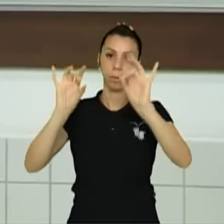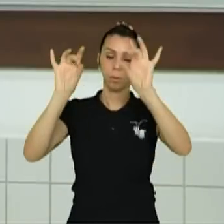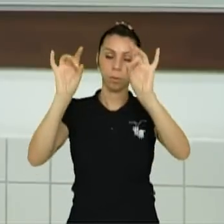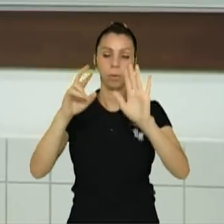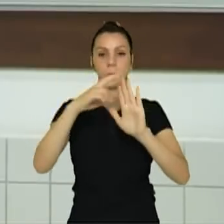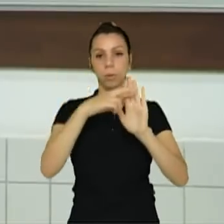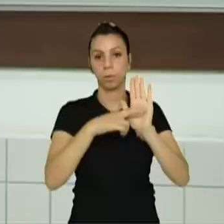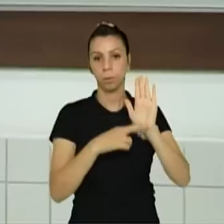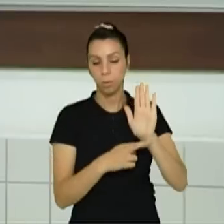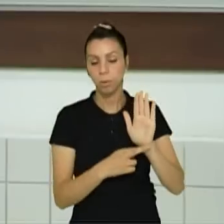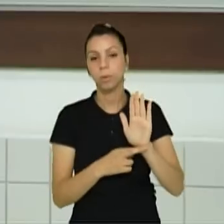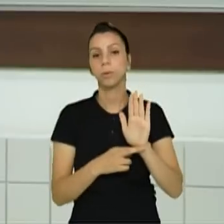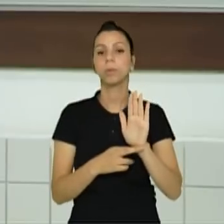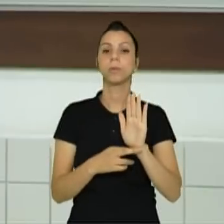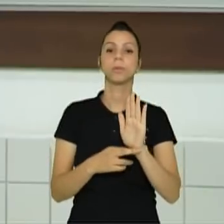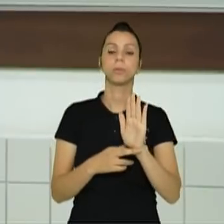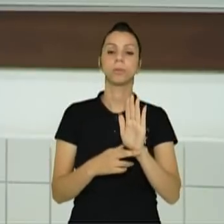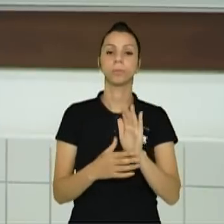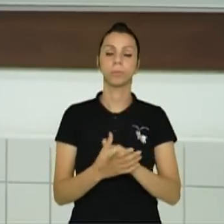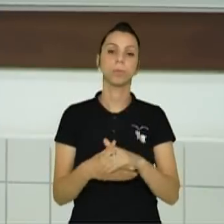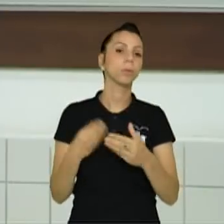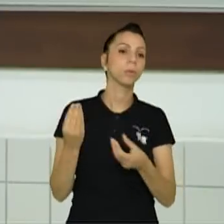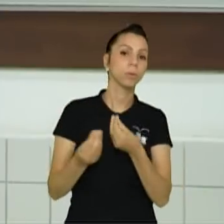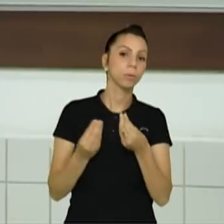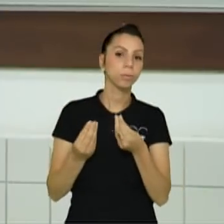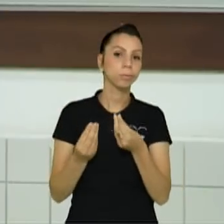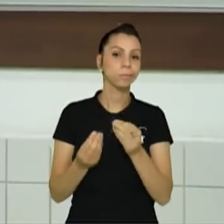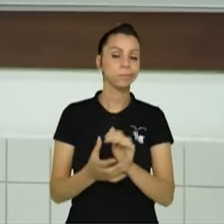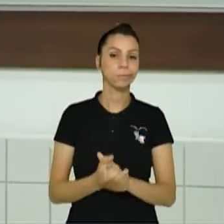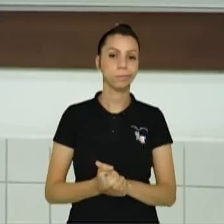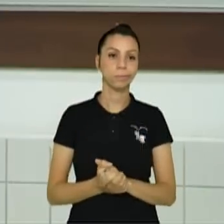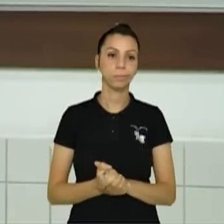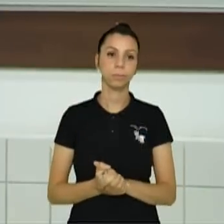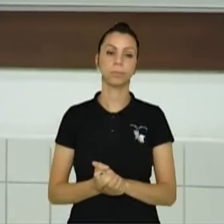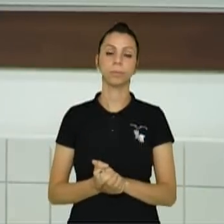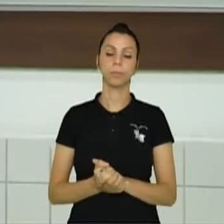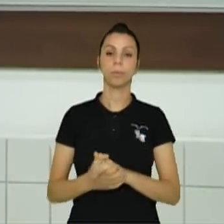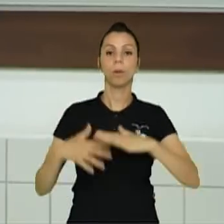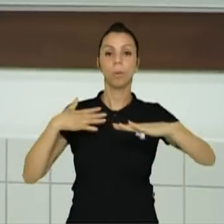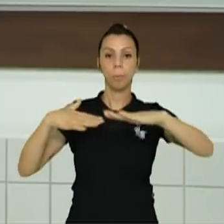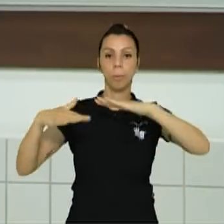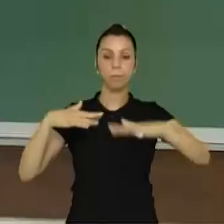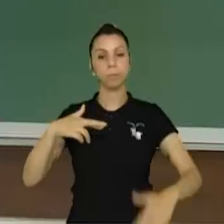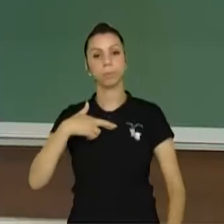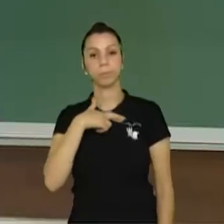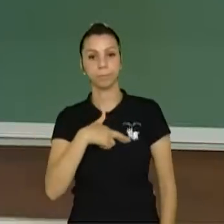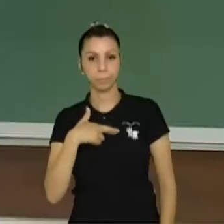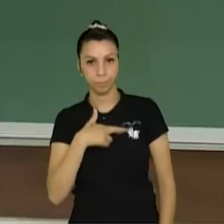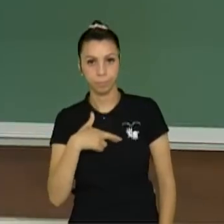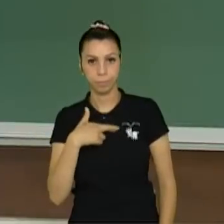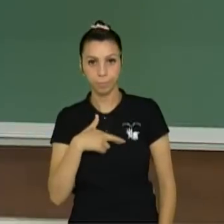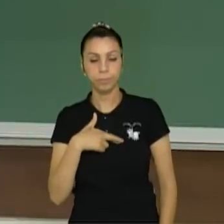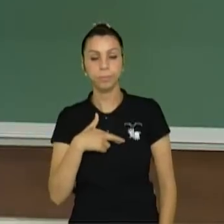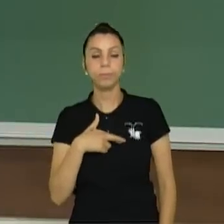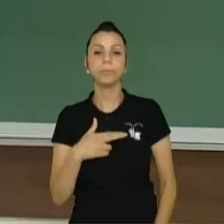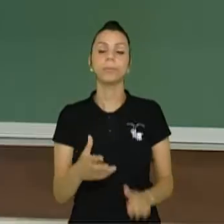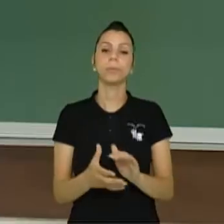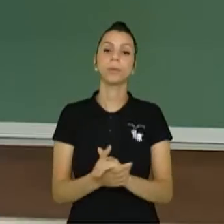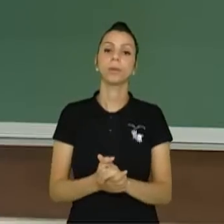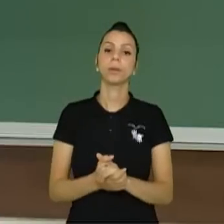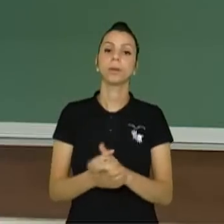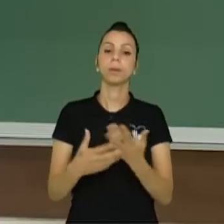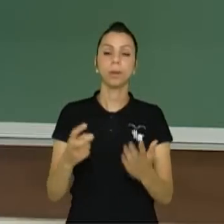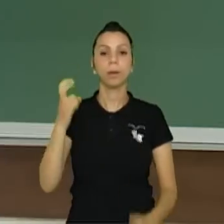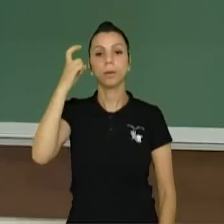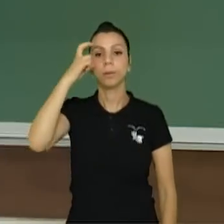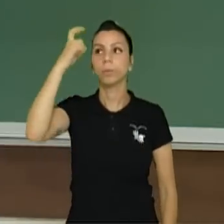das missões, além disso, o que a gente também falou hoje? Sobre o movimento romantismo, que vai